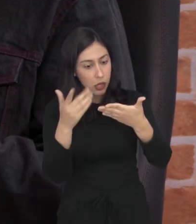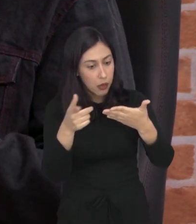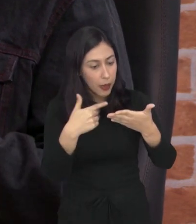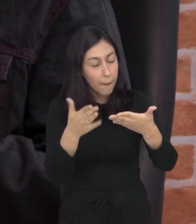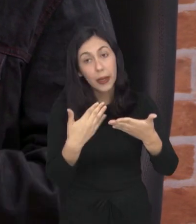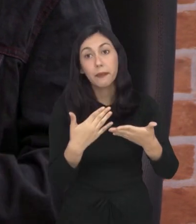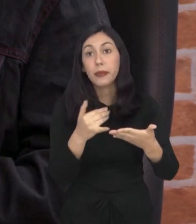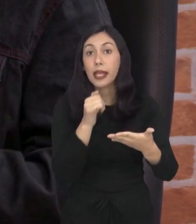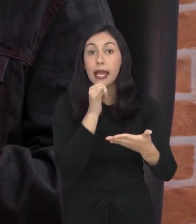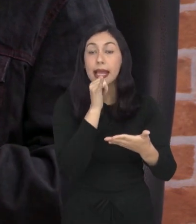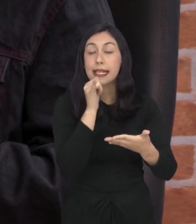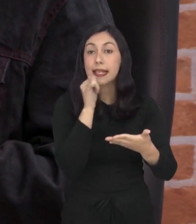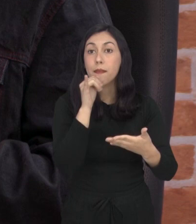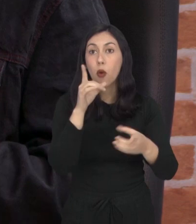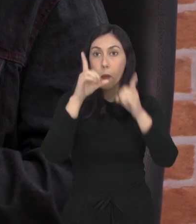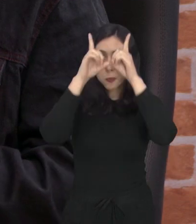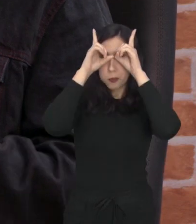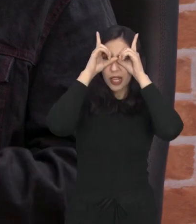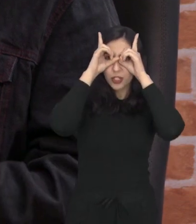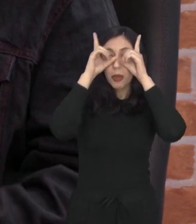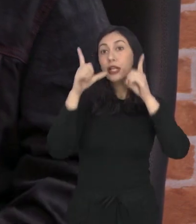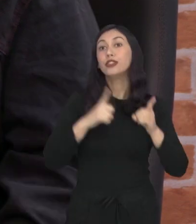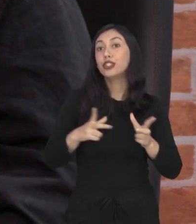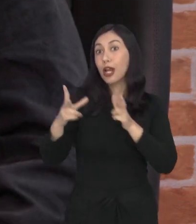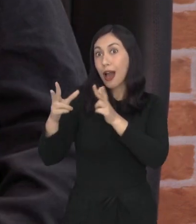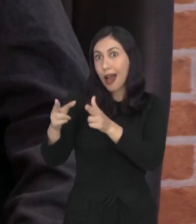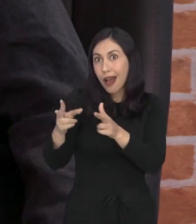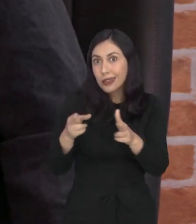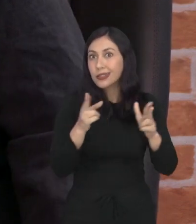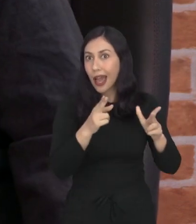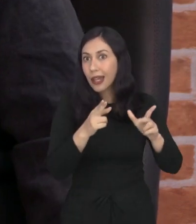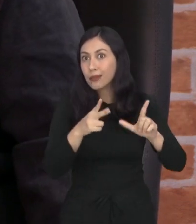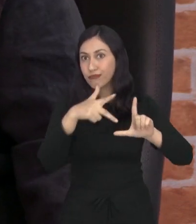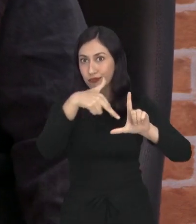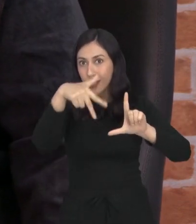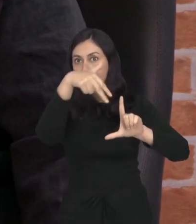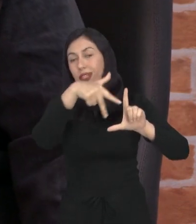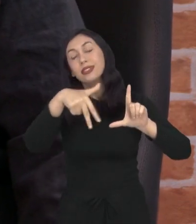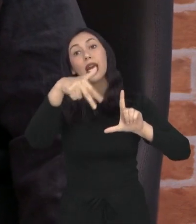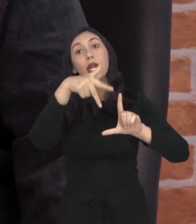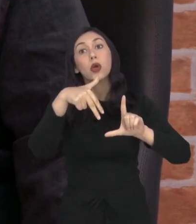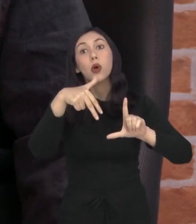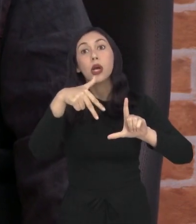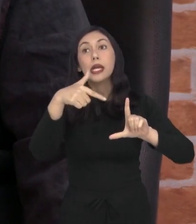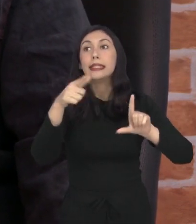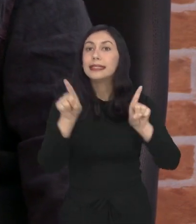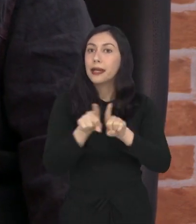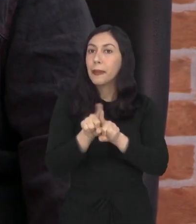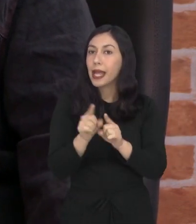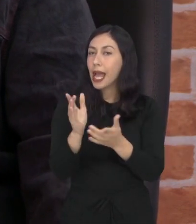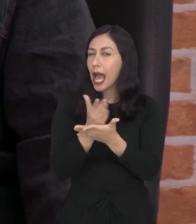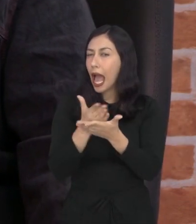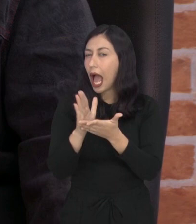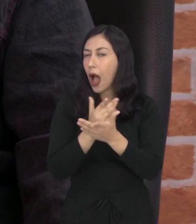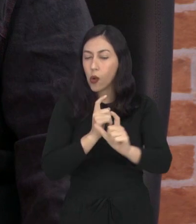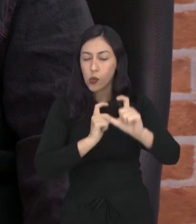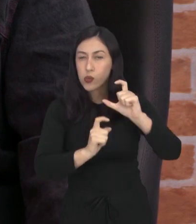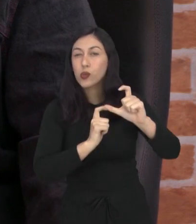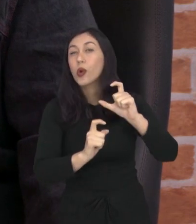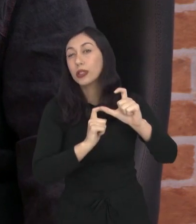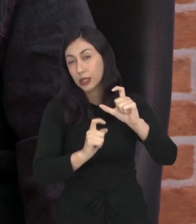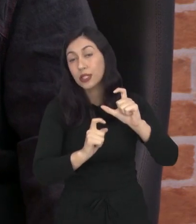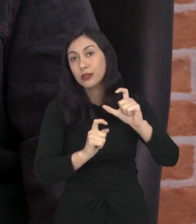a ler, vi uns quadrinhos, que nem o Batman, por exemplo. Na época tinha a série animada do Batman, quando a gente era pequeno, e eu tinha alguns quadrinhos do